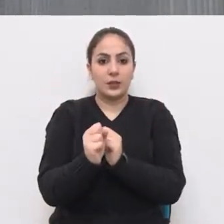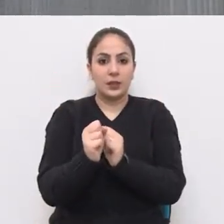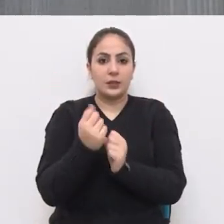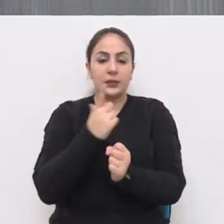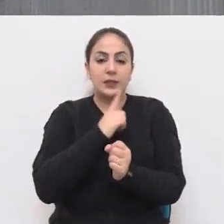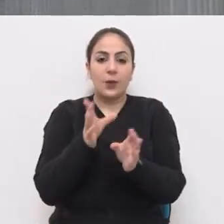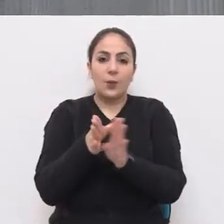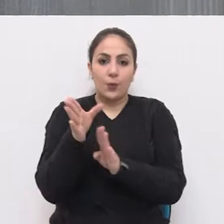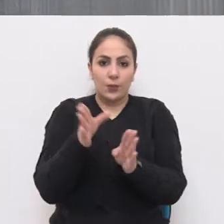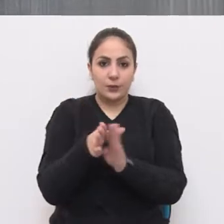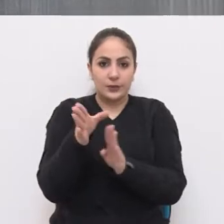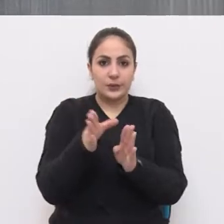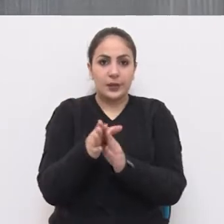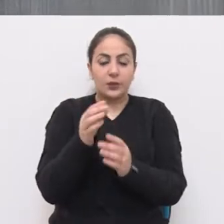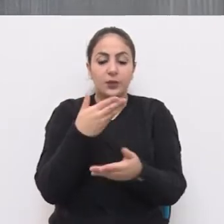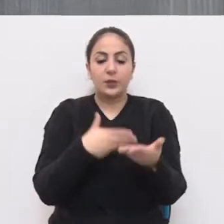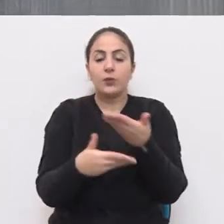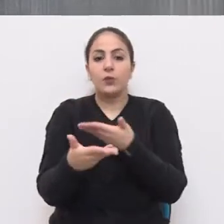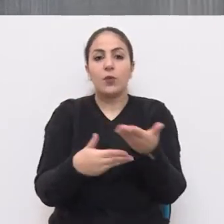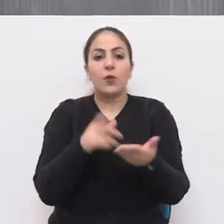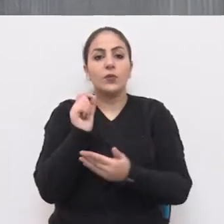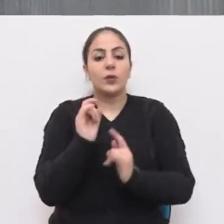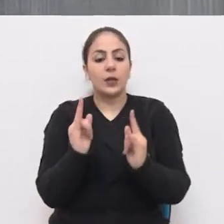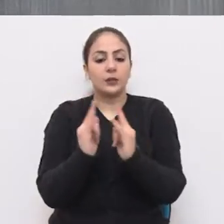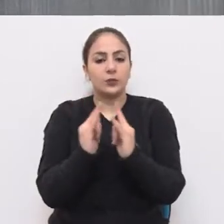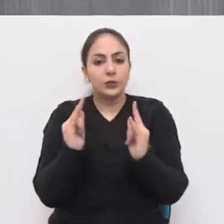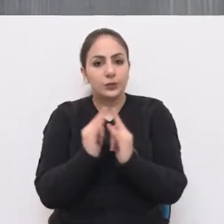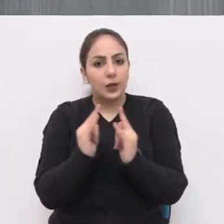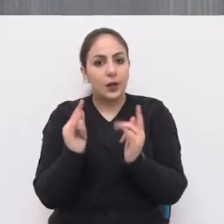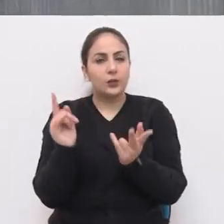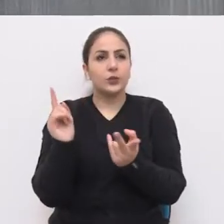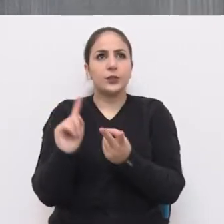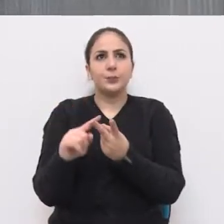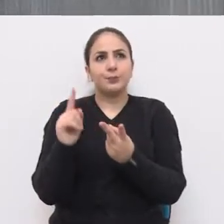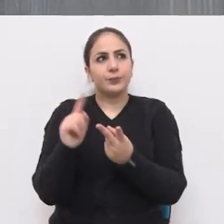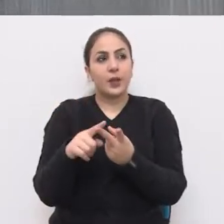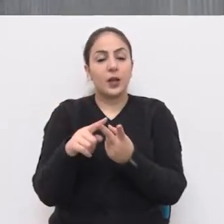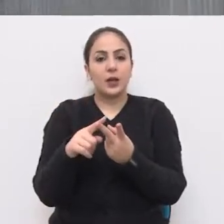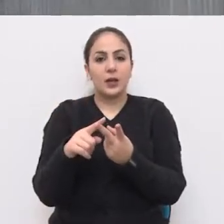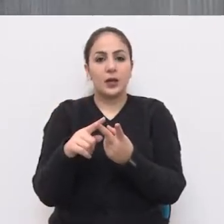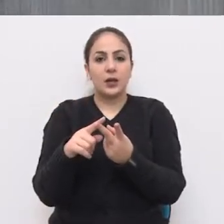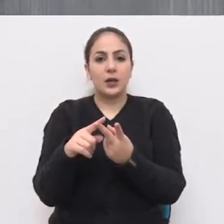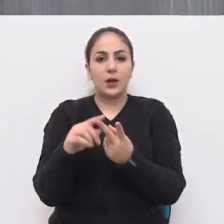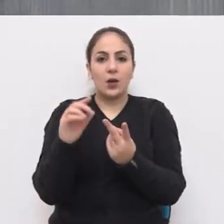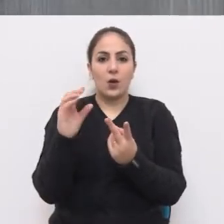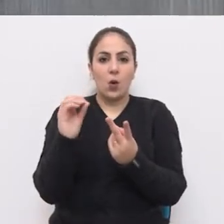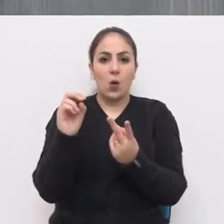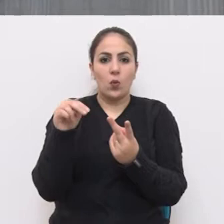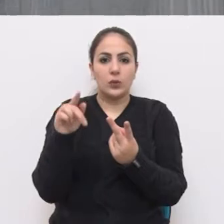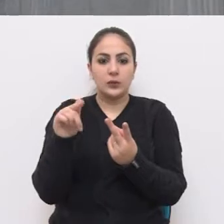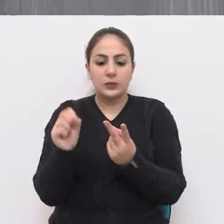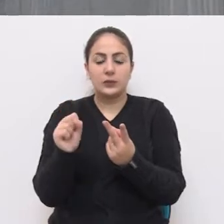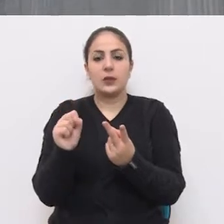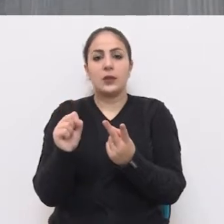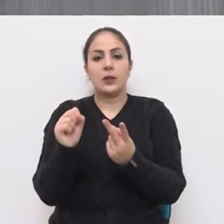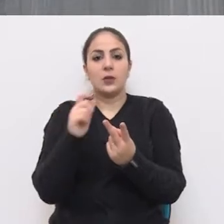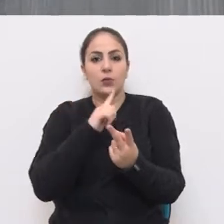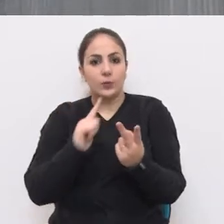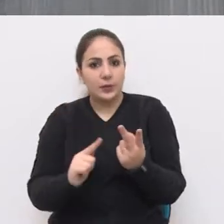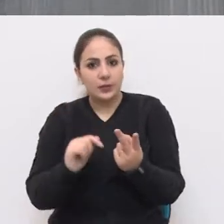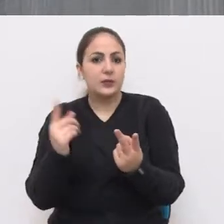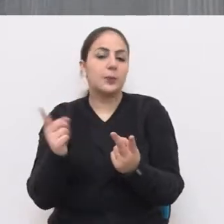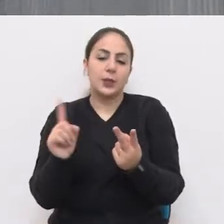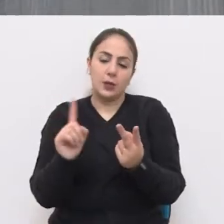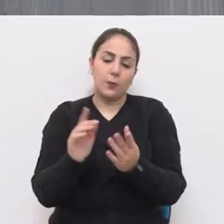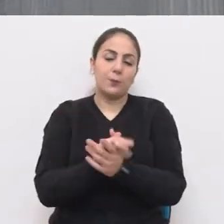pelo conselho, né, onde envolveria as entidades, órgãos governamentais e não governamentais.